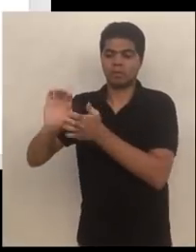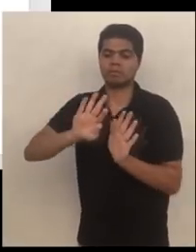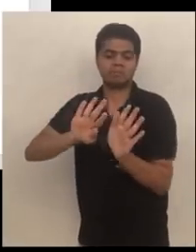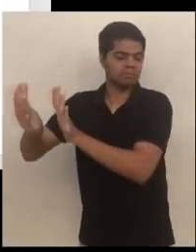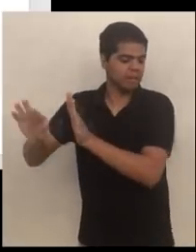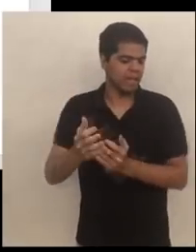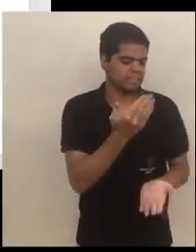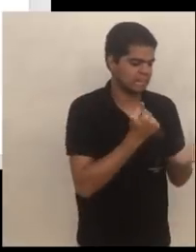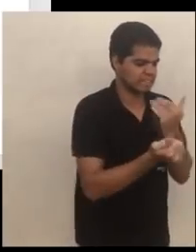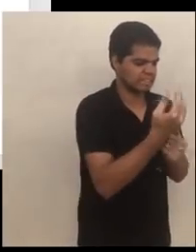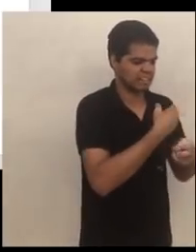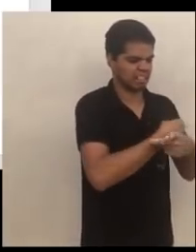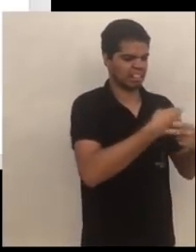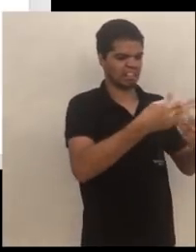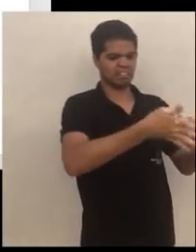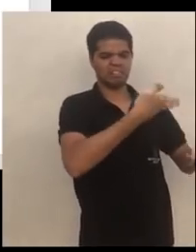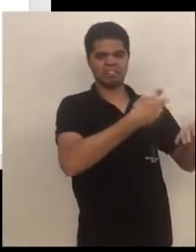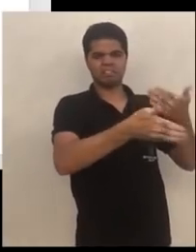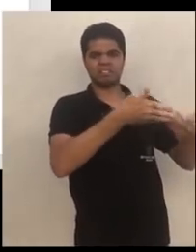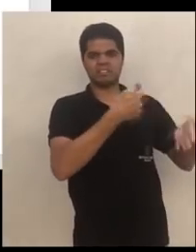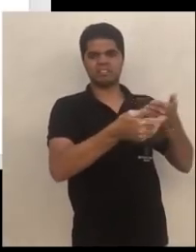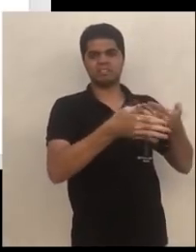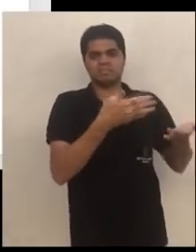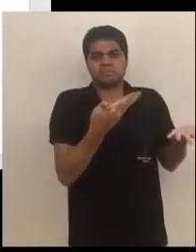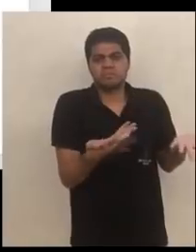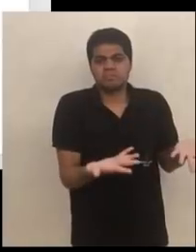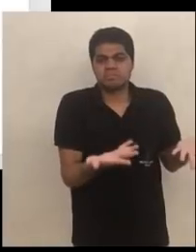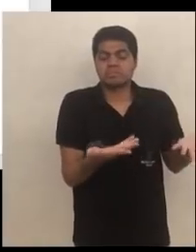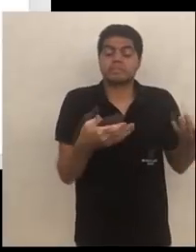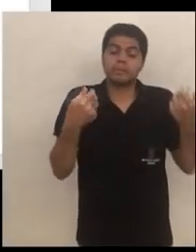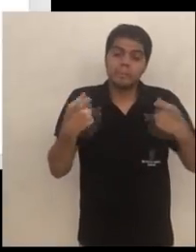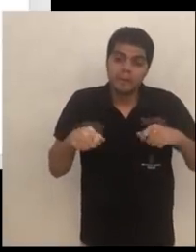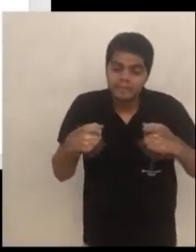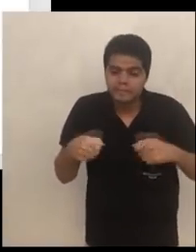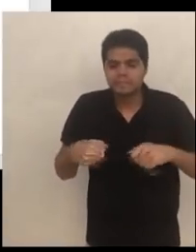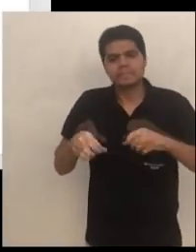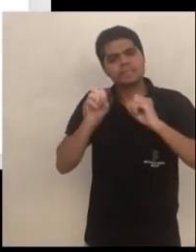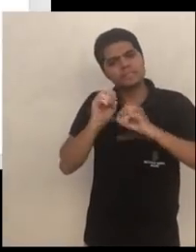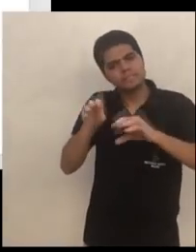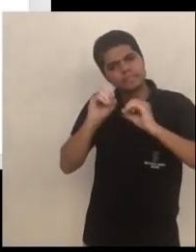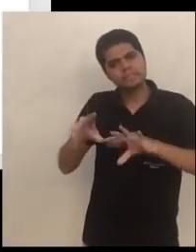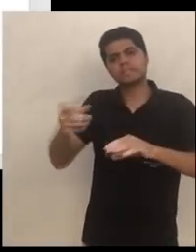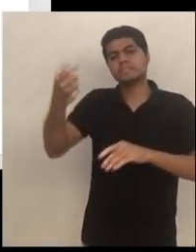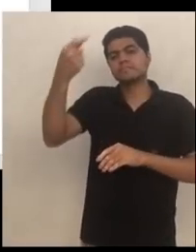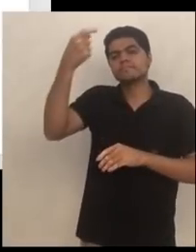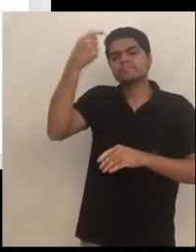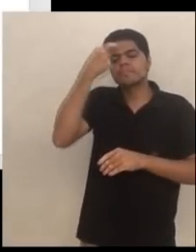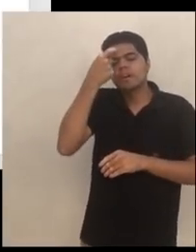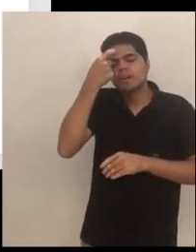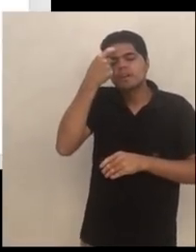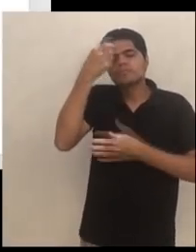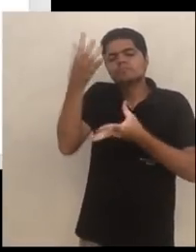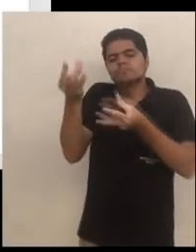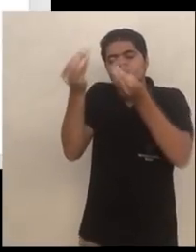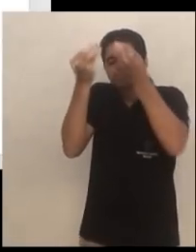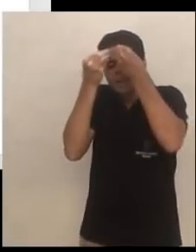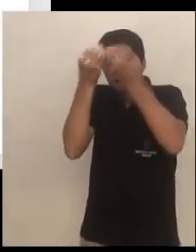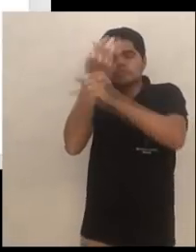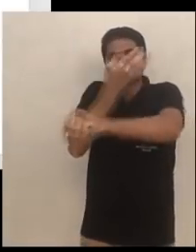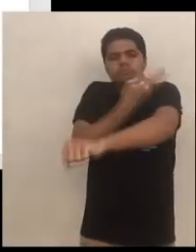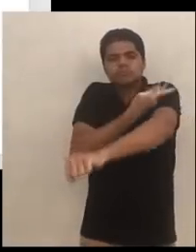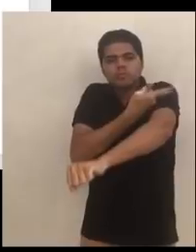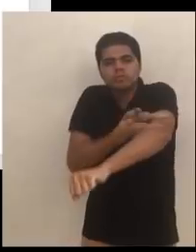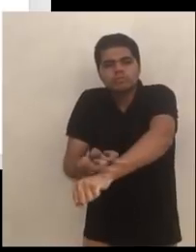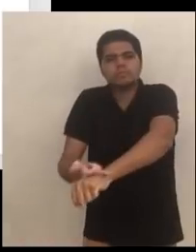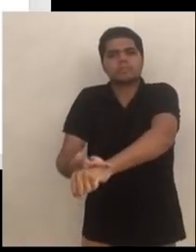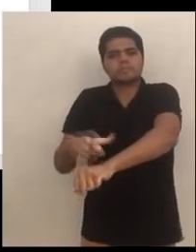necessário trabalhar essas questões mais de conscientização, de sensibilização, de educação e